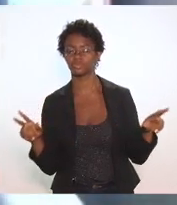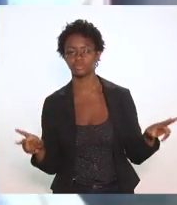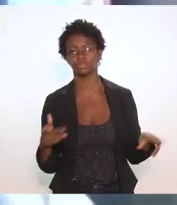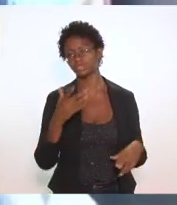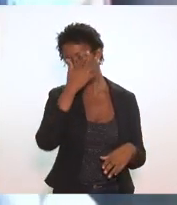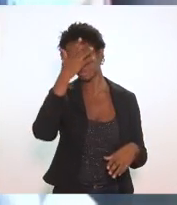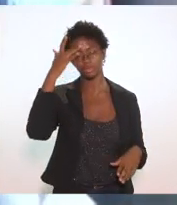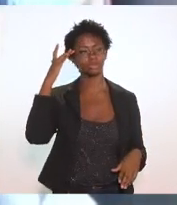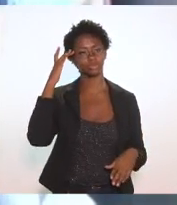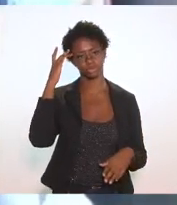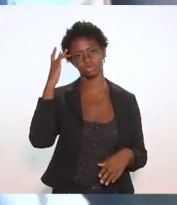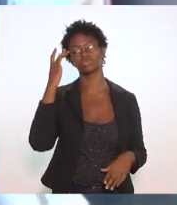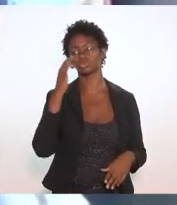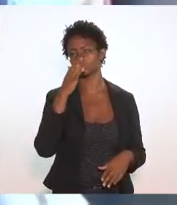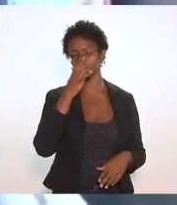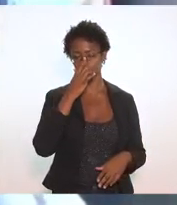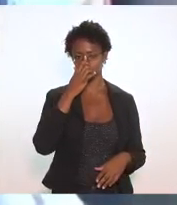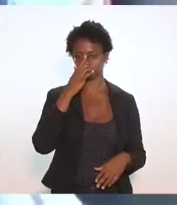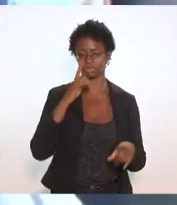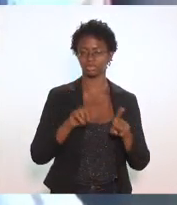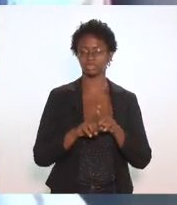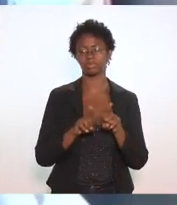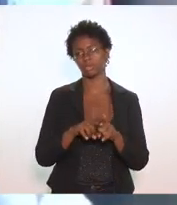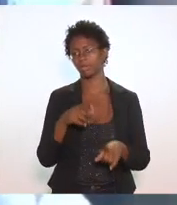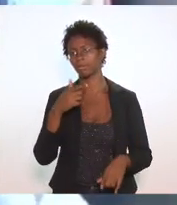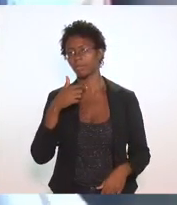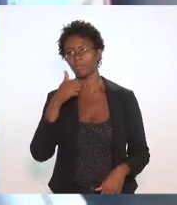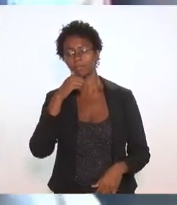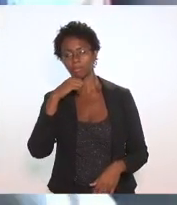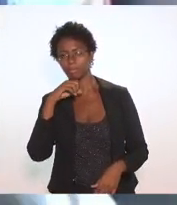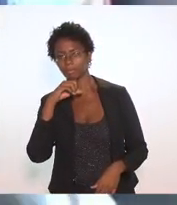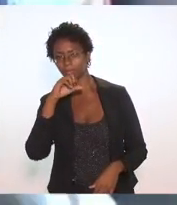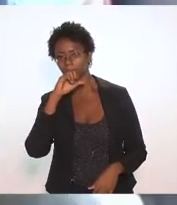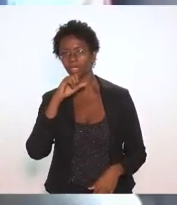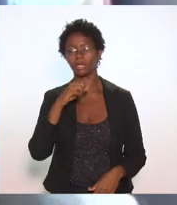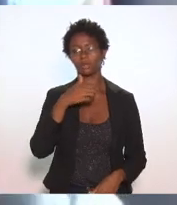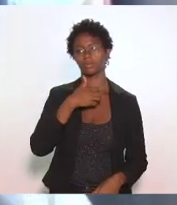inclusive pais e mães de santo